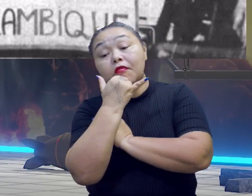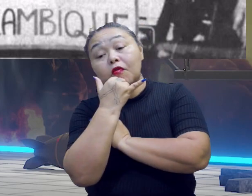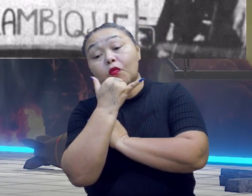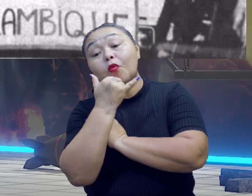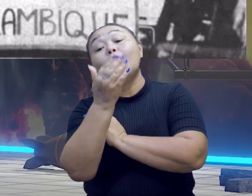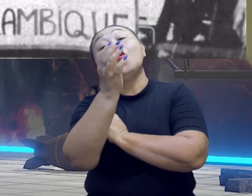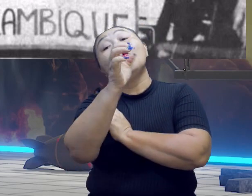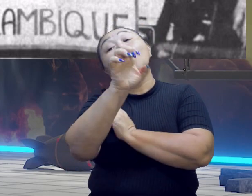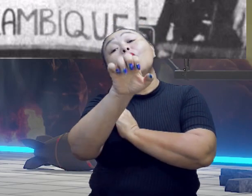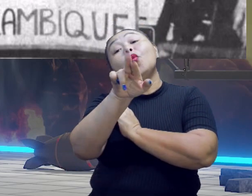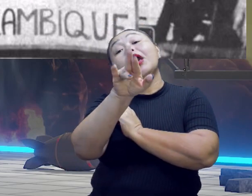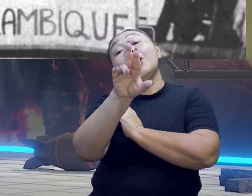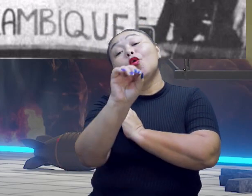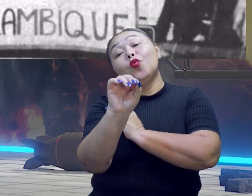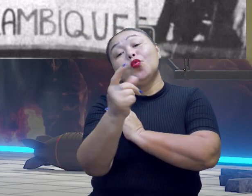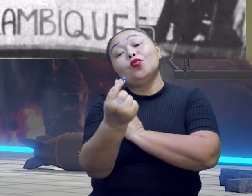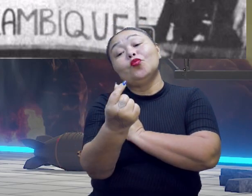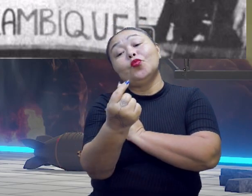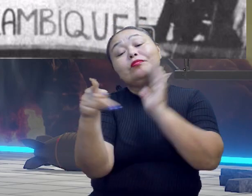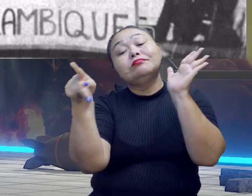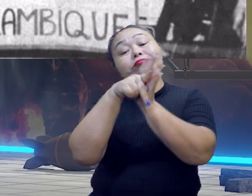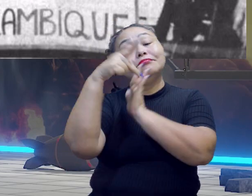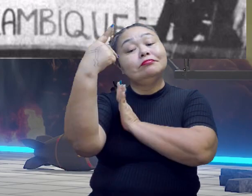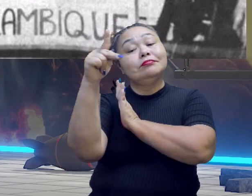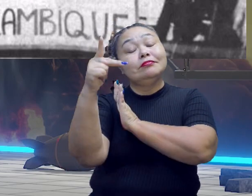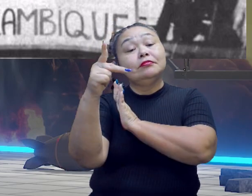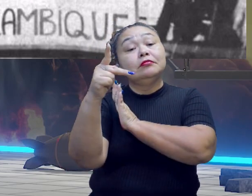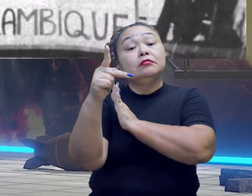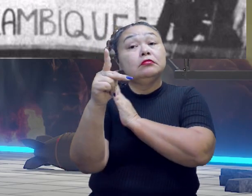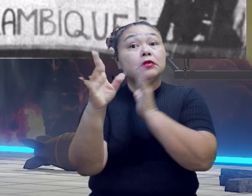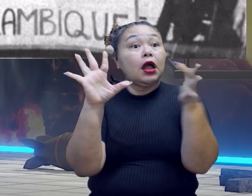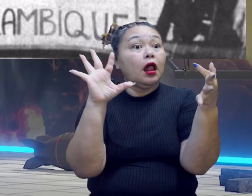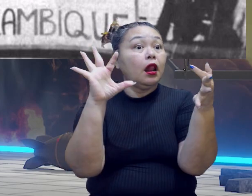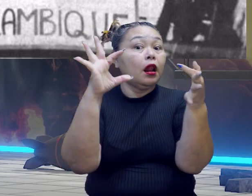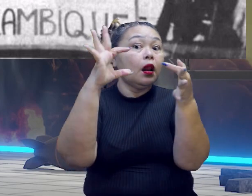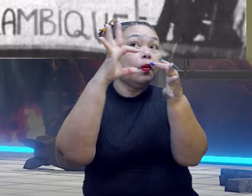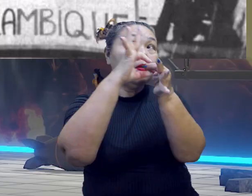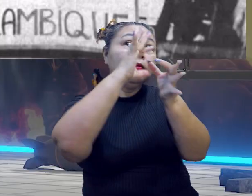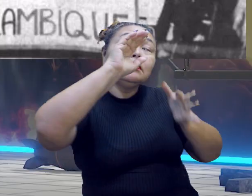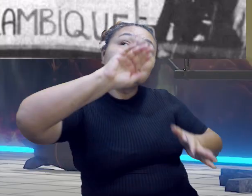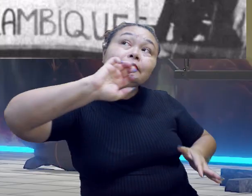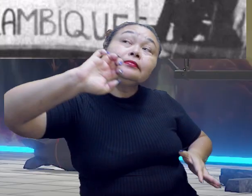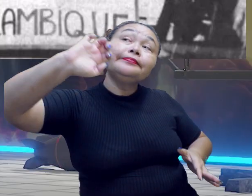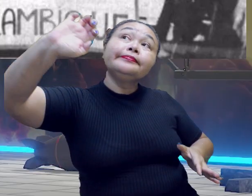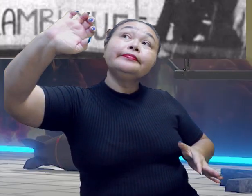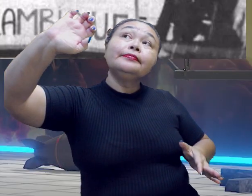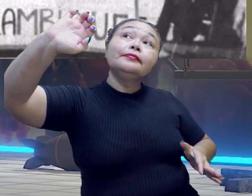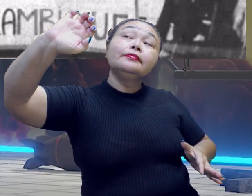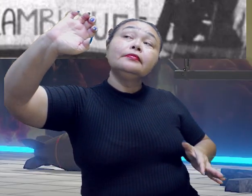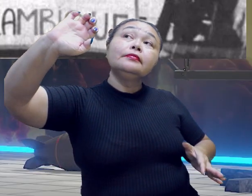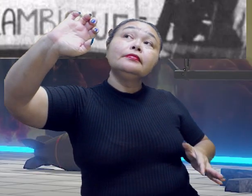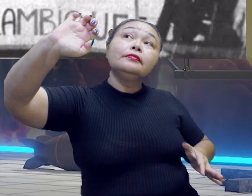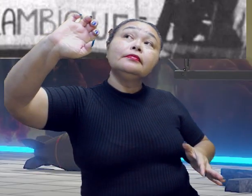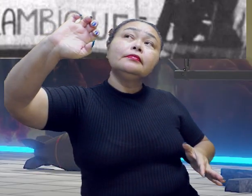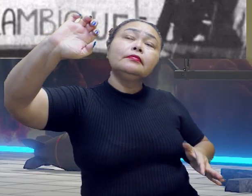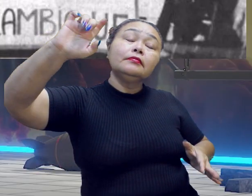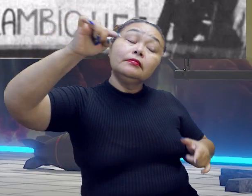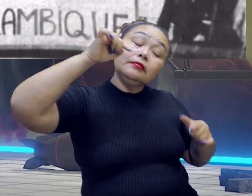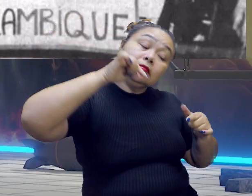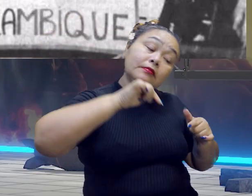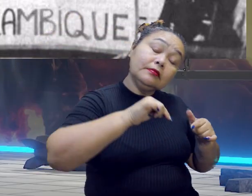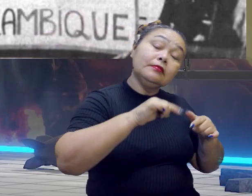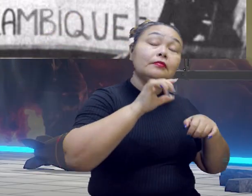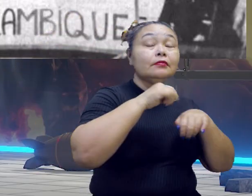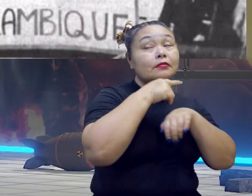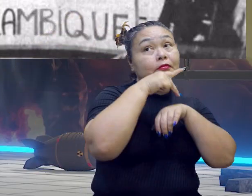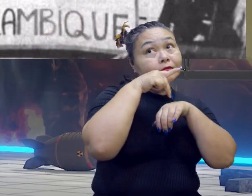dólar não, o euro como moeda oficial. E está ligado à Europa, sendo um país aqui